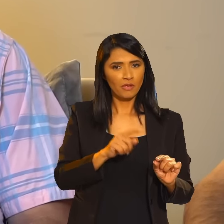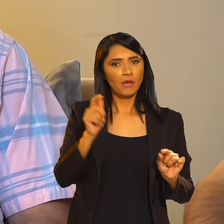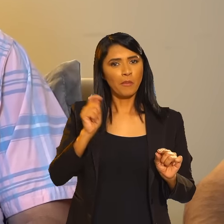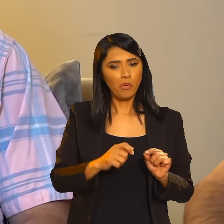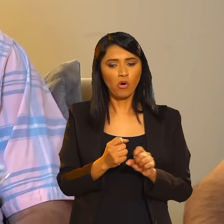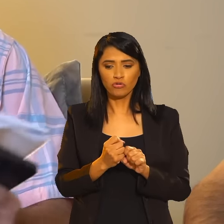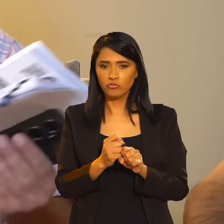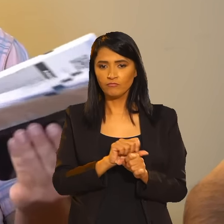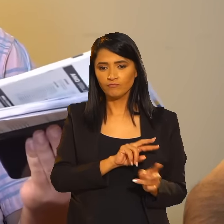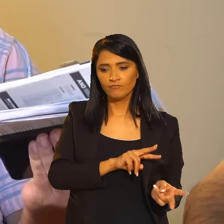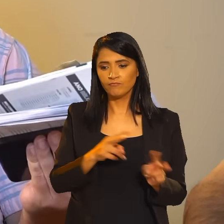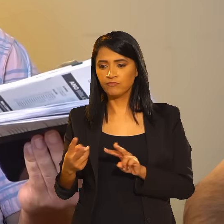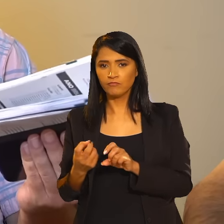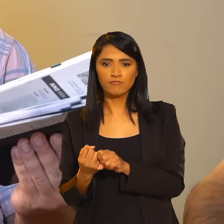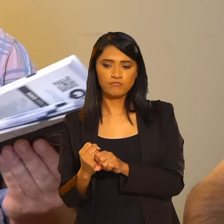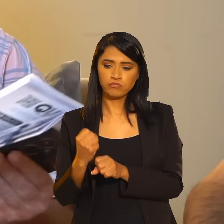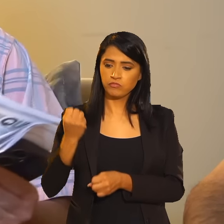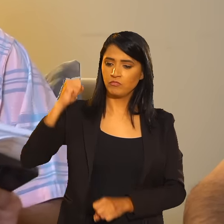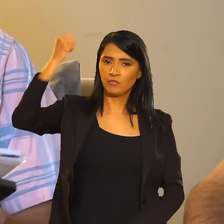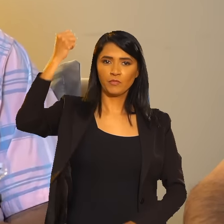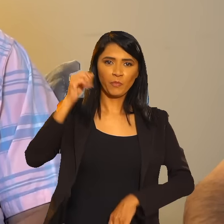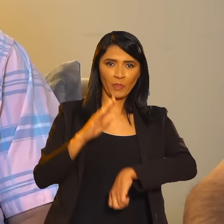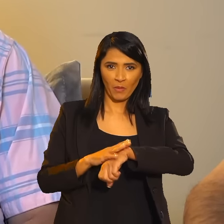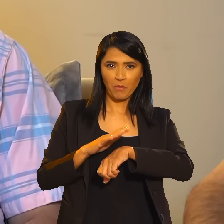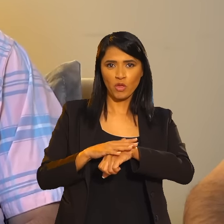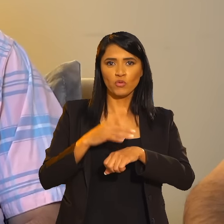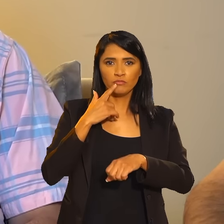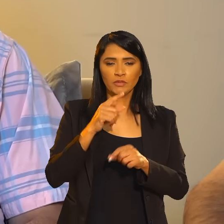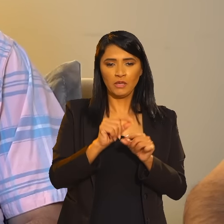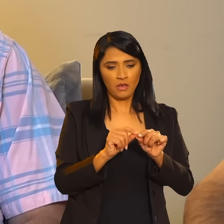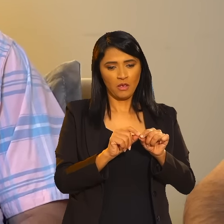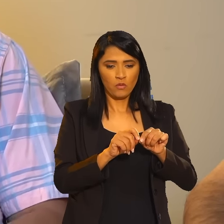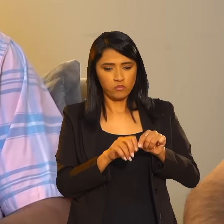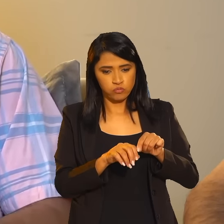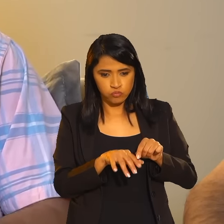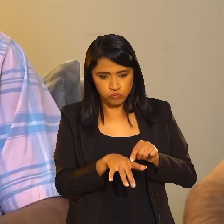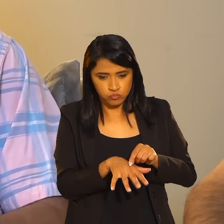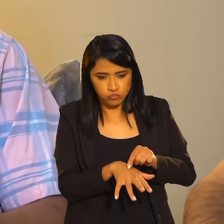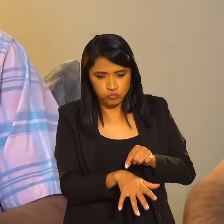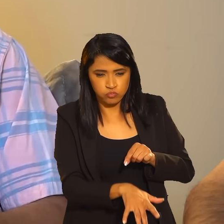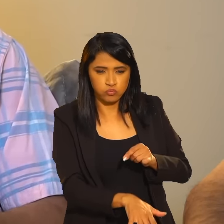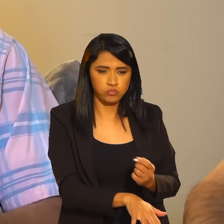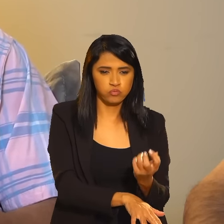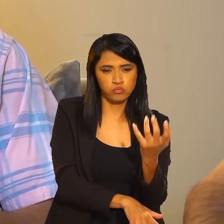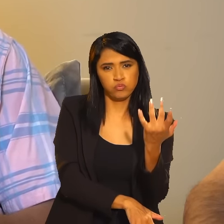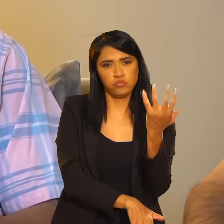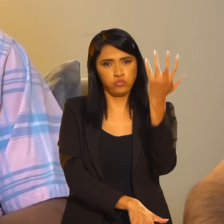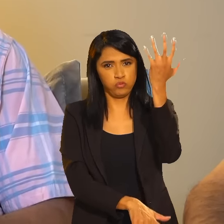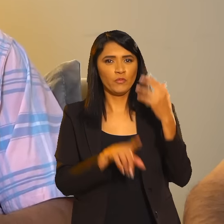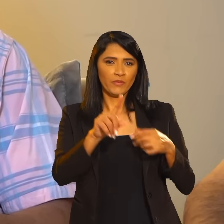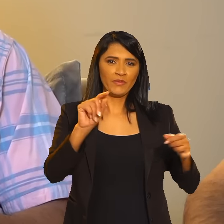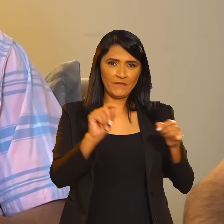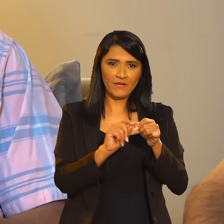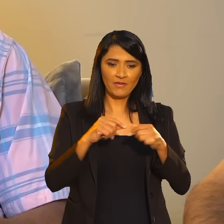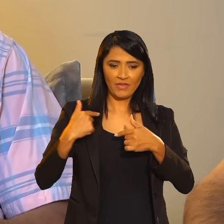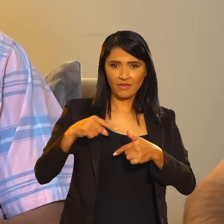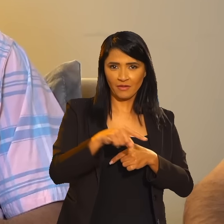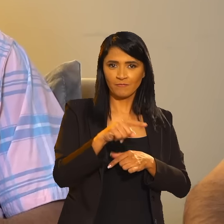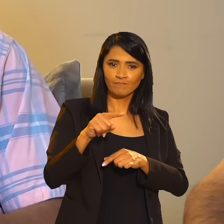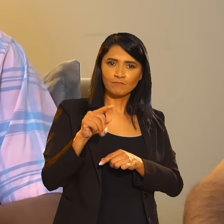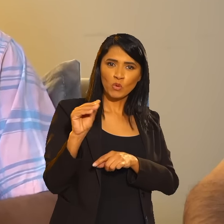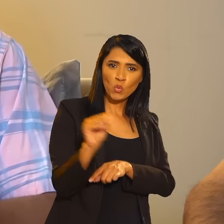pequena pode virar uma coisa muito grande. A partir do momento que cria raiz, a partir do momento que você faz um trabalho com